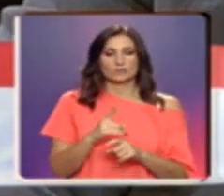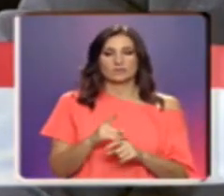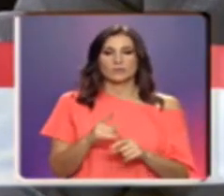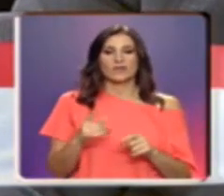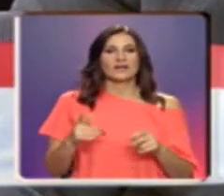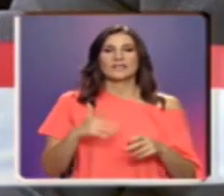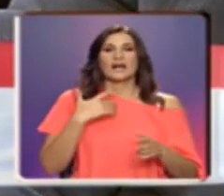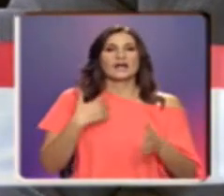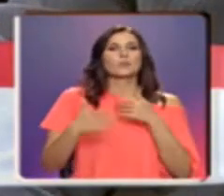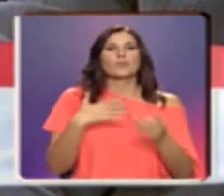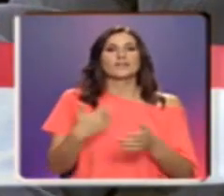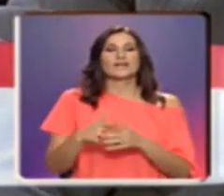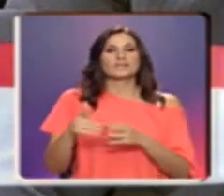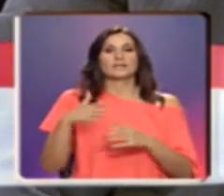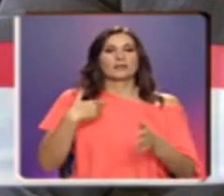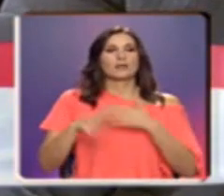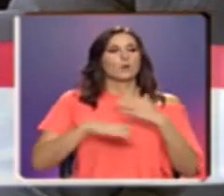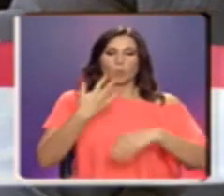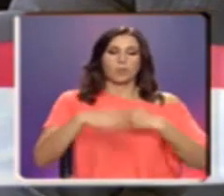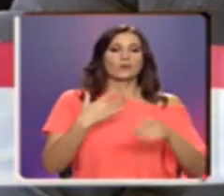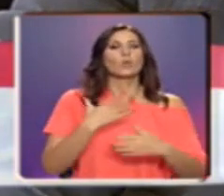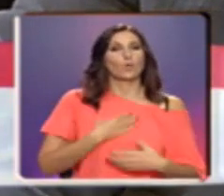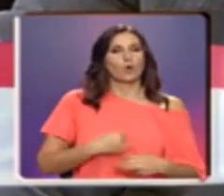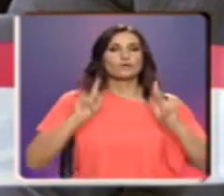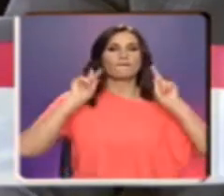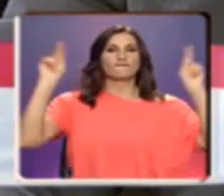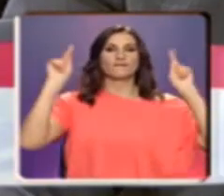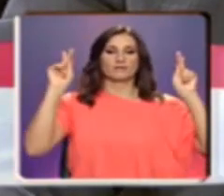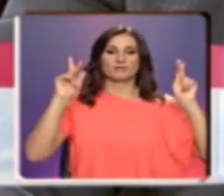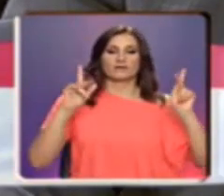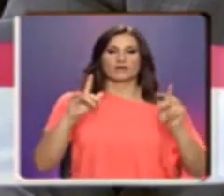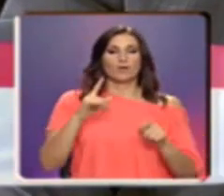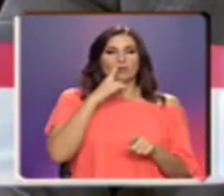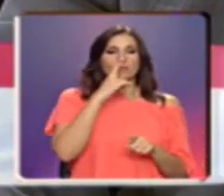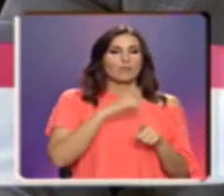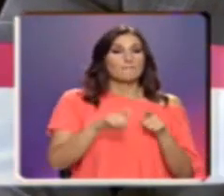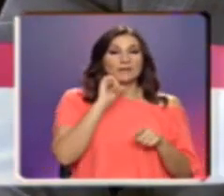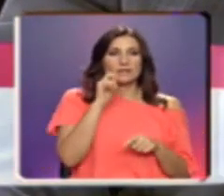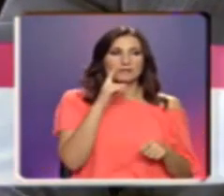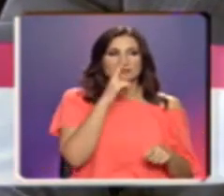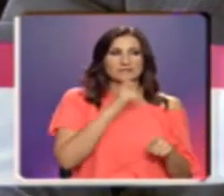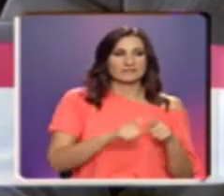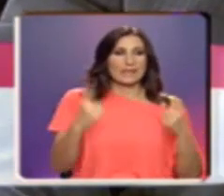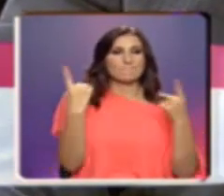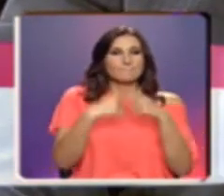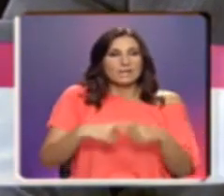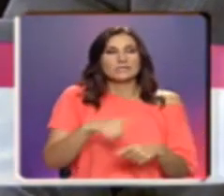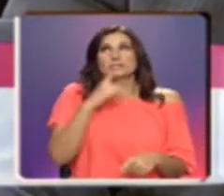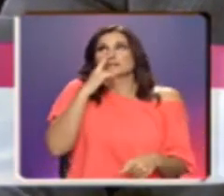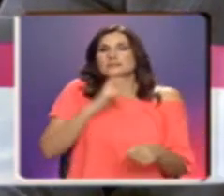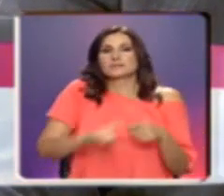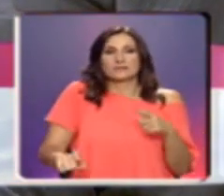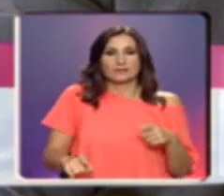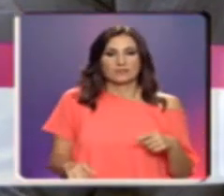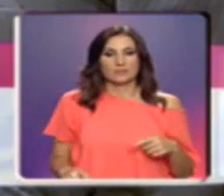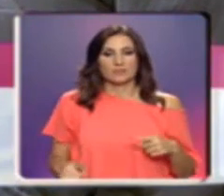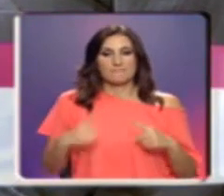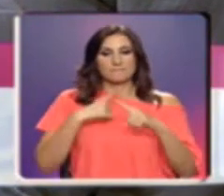tudo. Eu adoro vencer, já disse, não detesto perder, detesto empatar, mas acho que na vida não vale